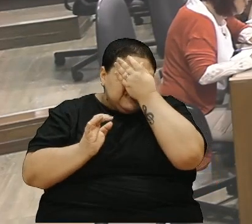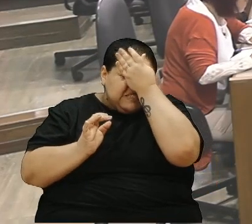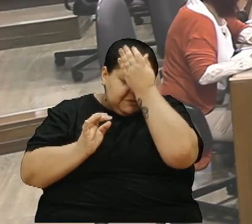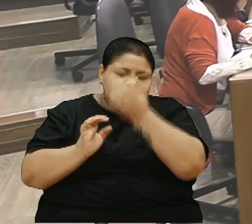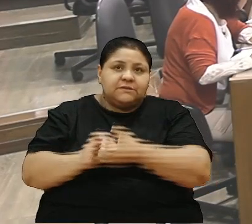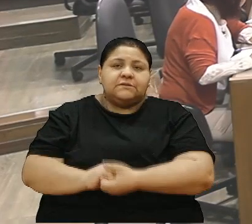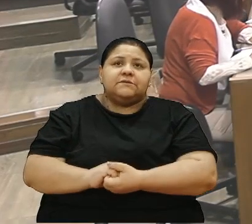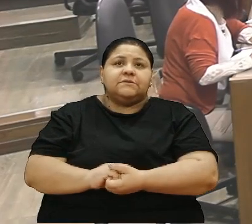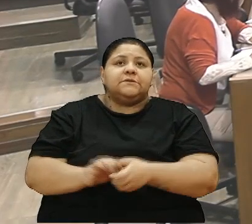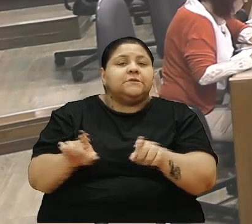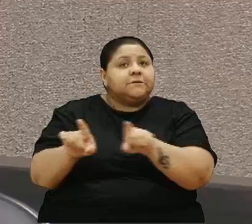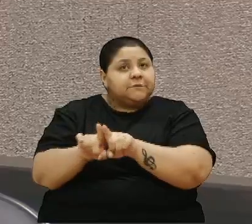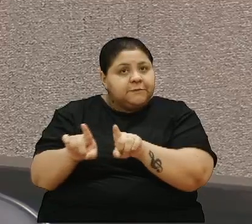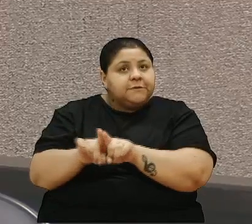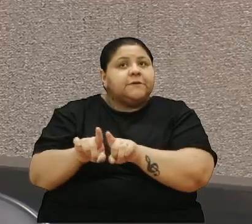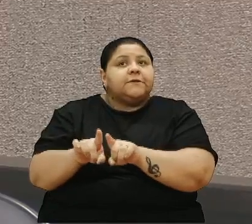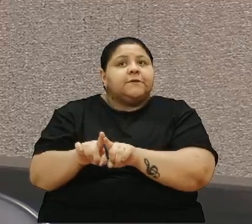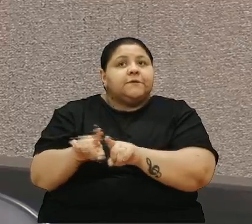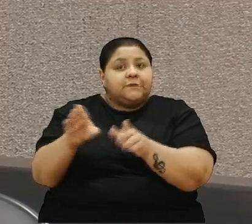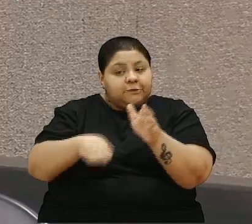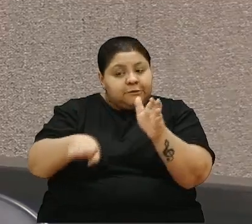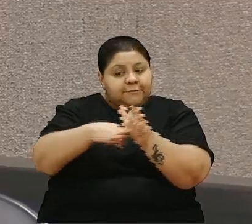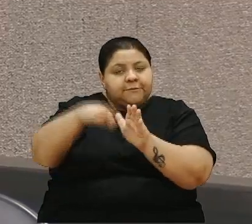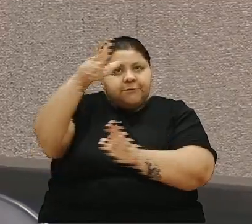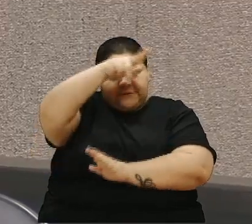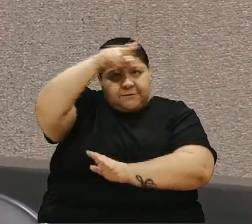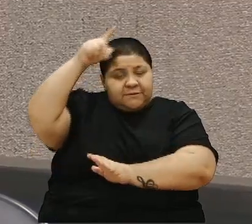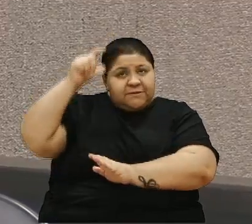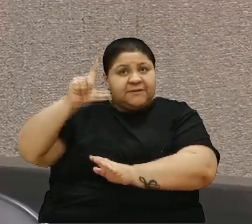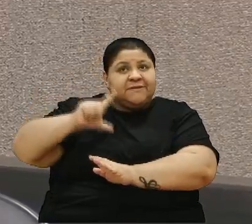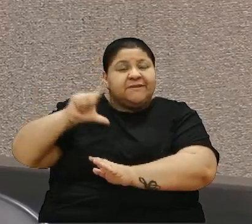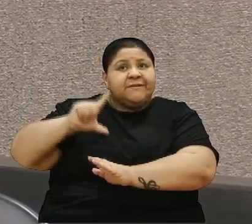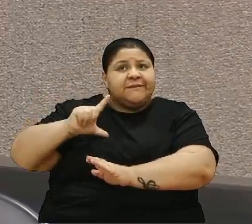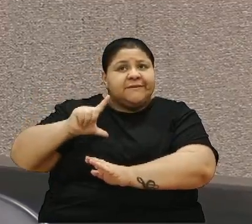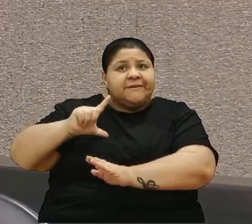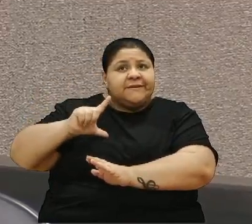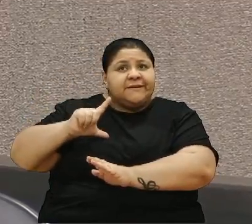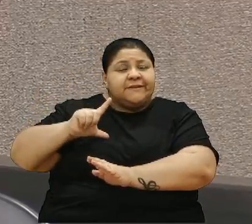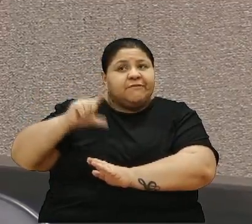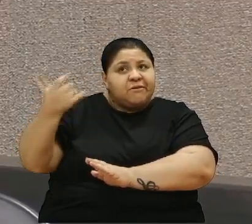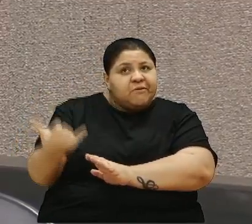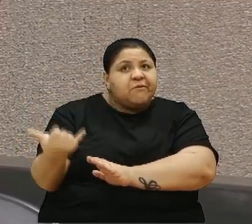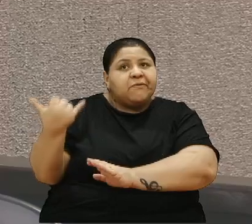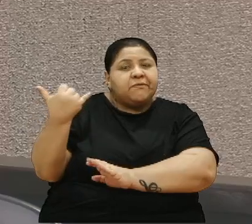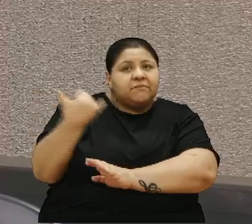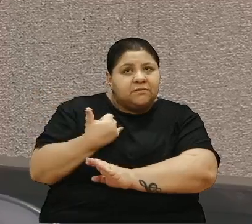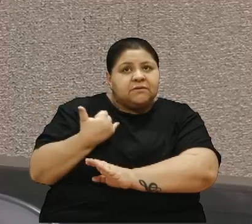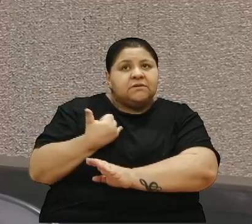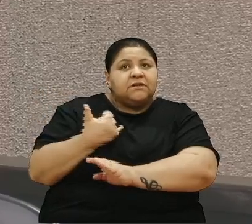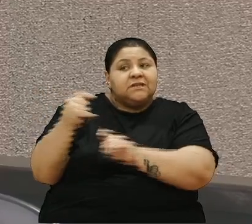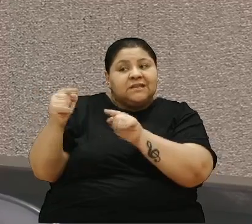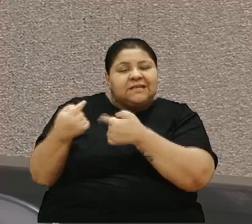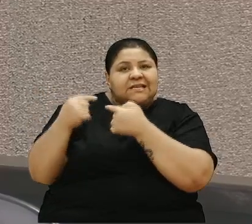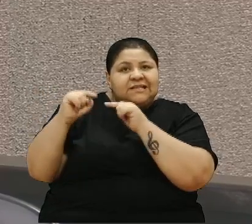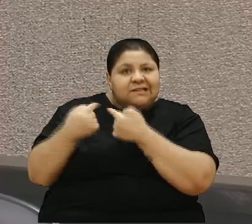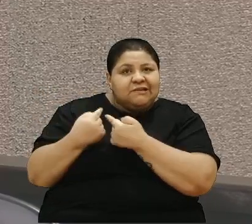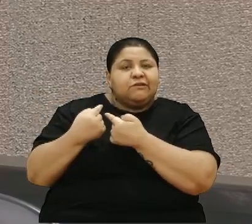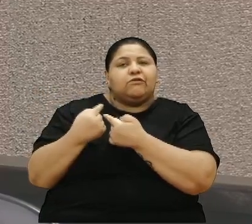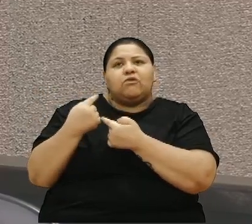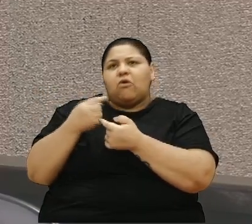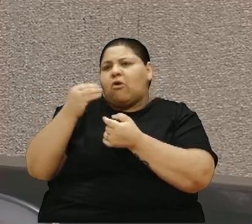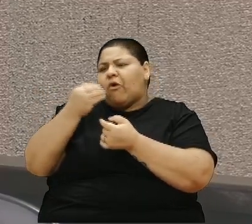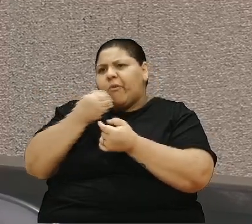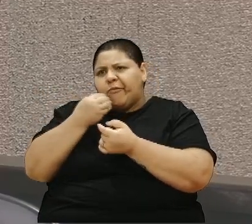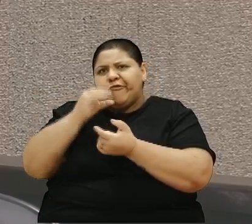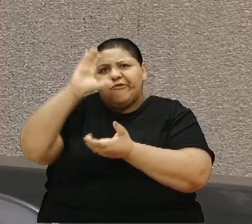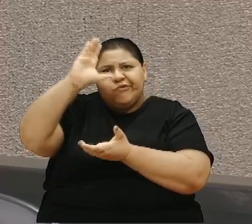A contrapartida da questão do estacionamento da prefeitura. A gente tem recebido seguidamente, né, críticas e reclamações com razão, né, o